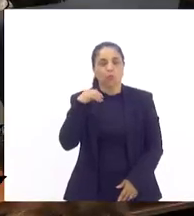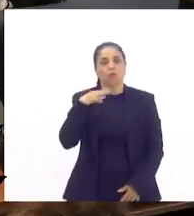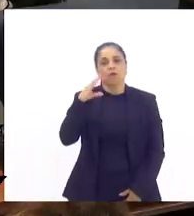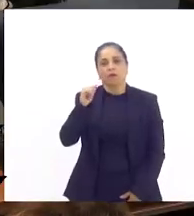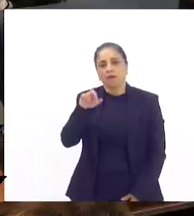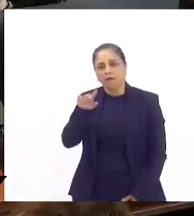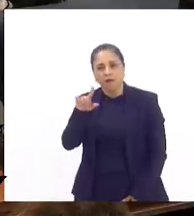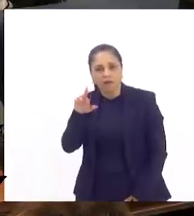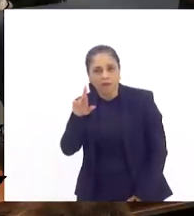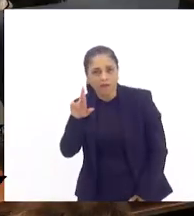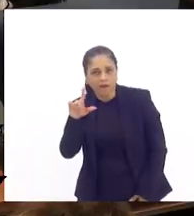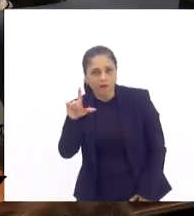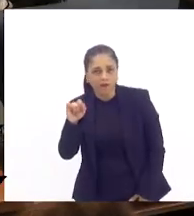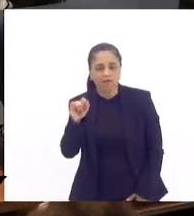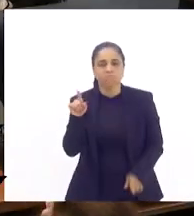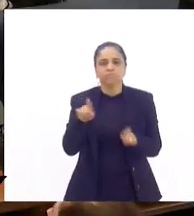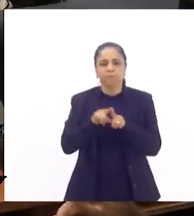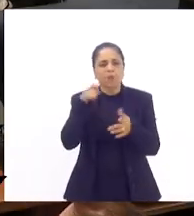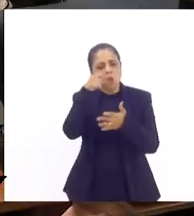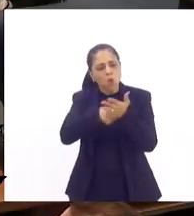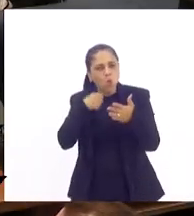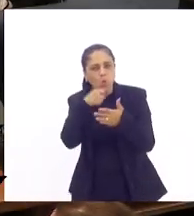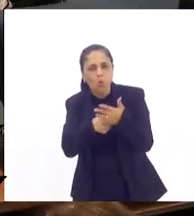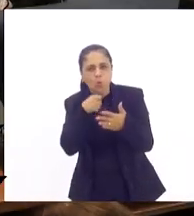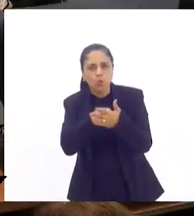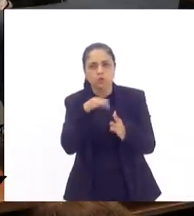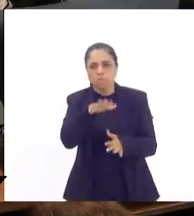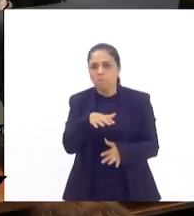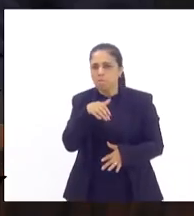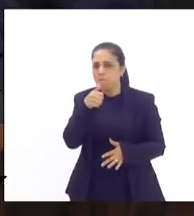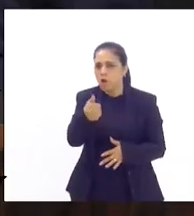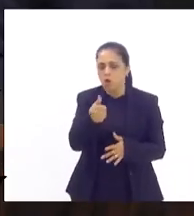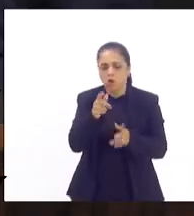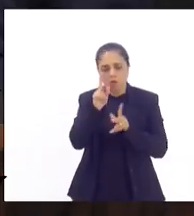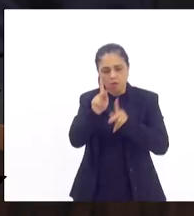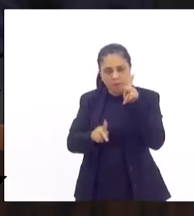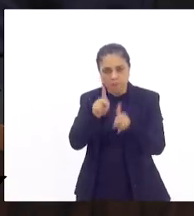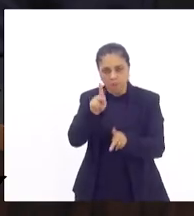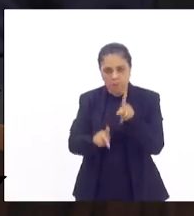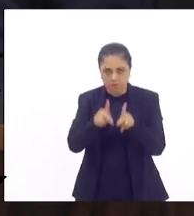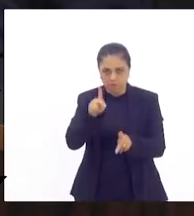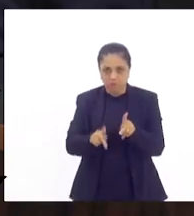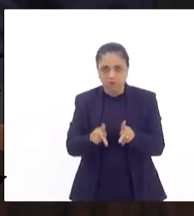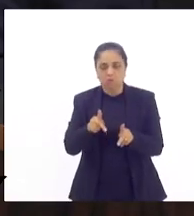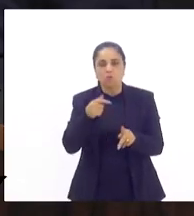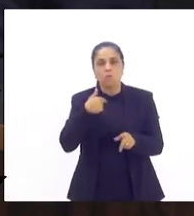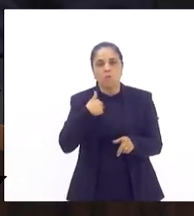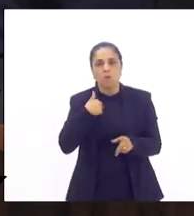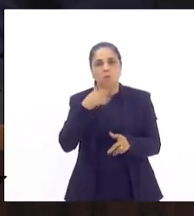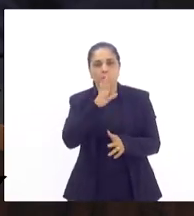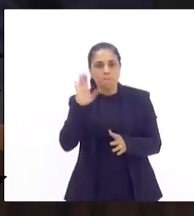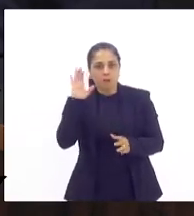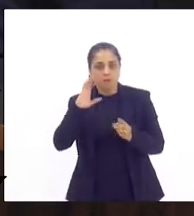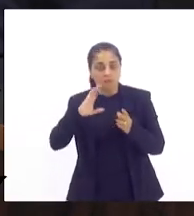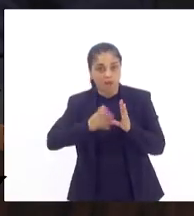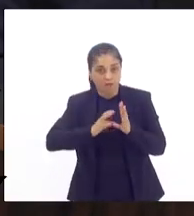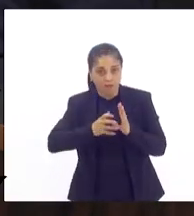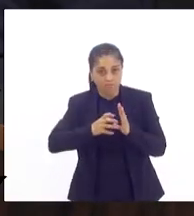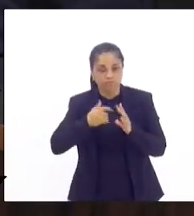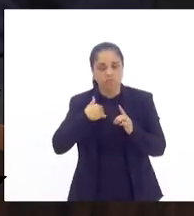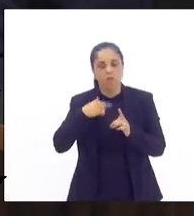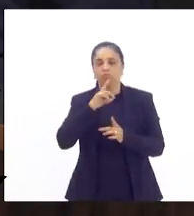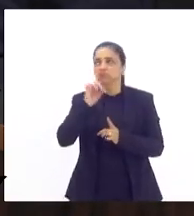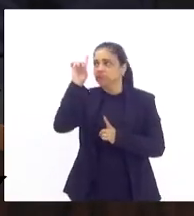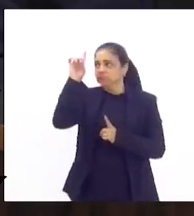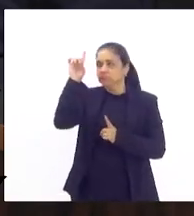casa, vamos à luta em busca de melhoria em prol da população. O nosso mandato eu devo a Deus e à